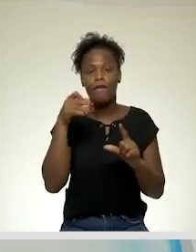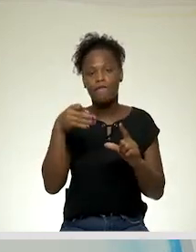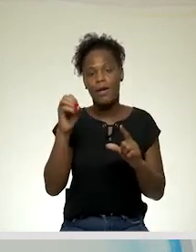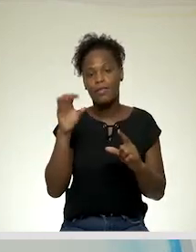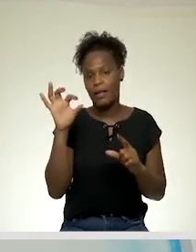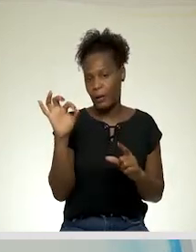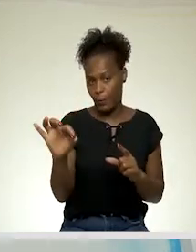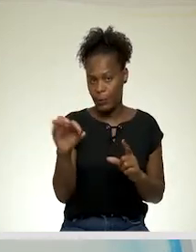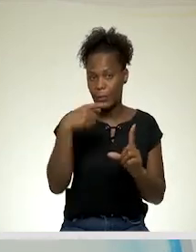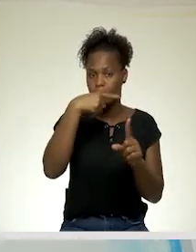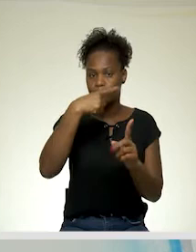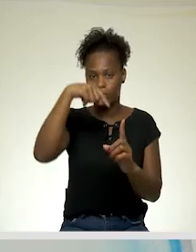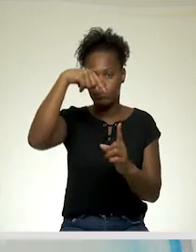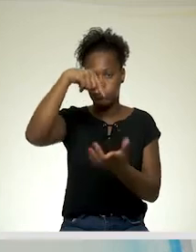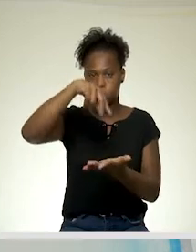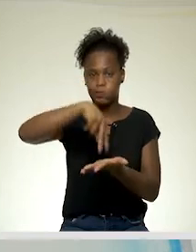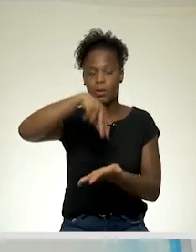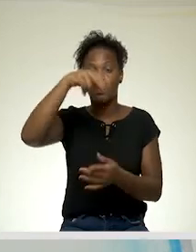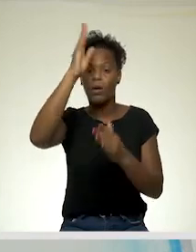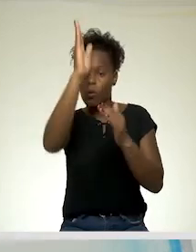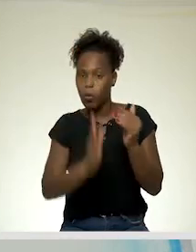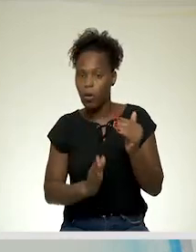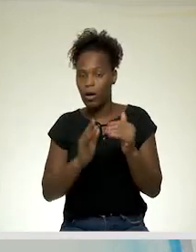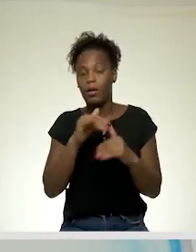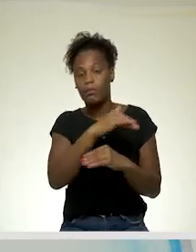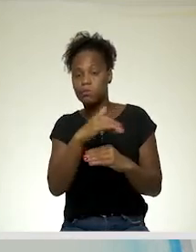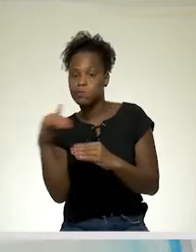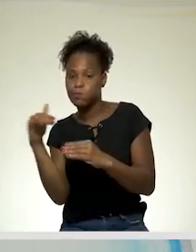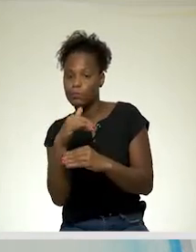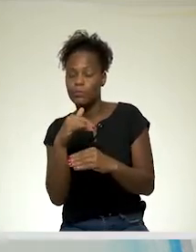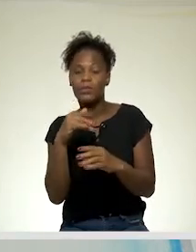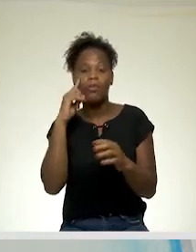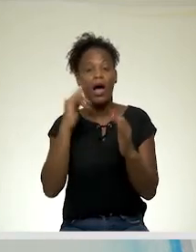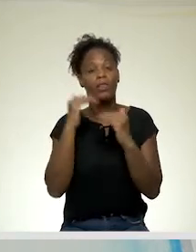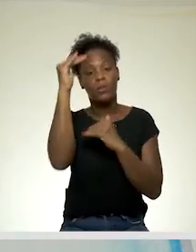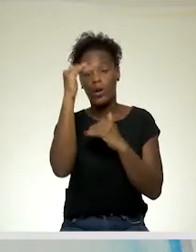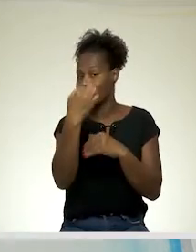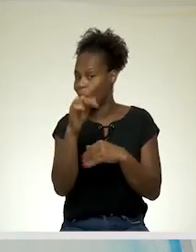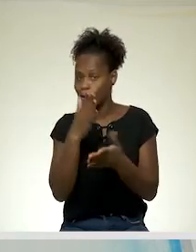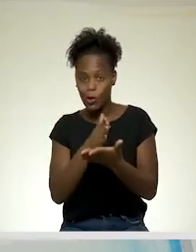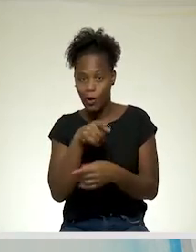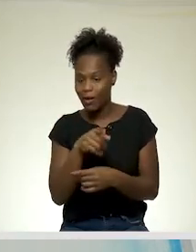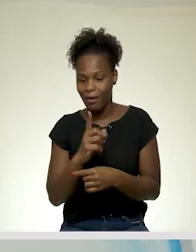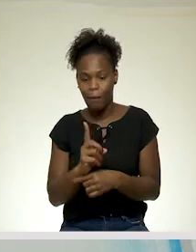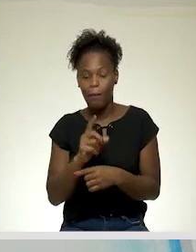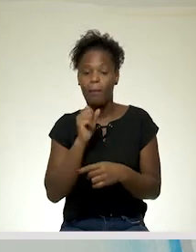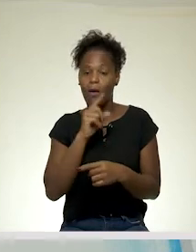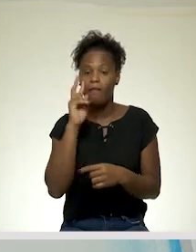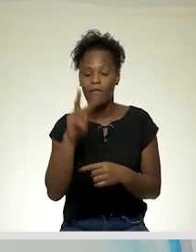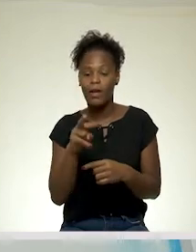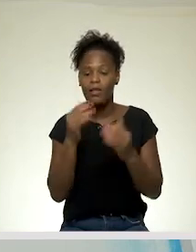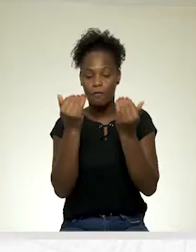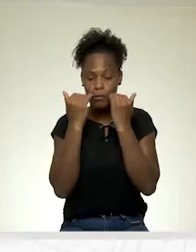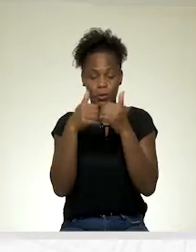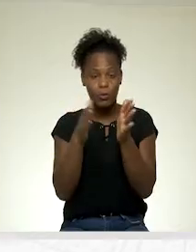Então, isto aqui é a altura desse triângulo. Mas não tem somente essa altura. Vocês podem ver aqui na nota,